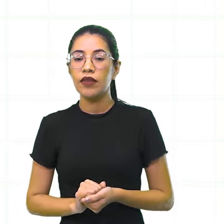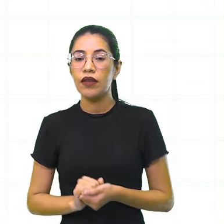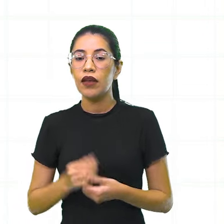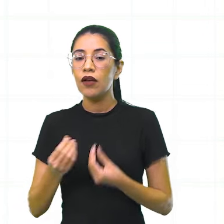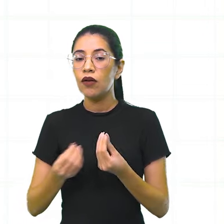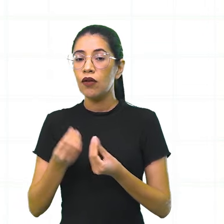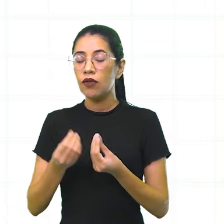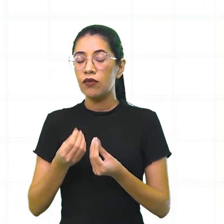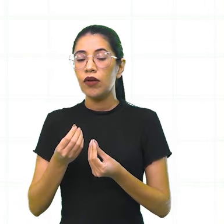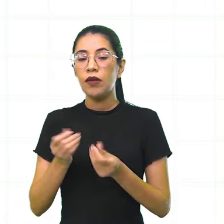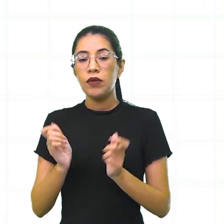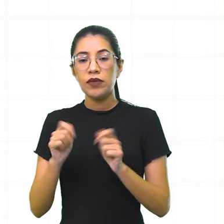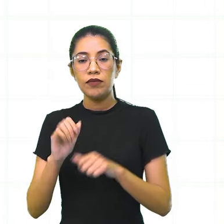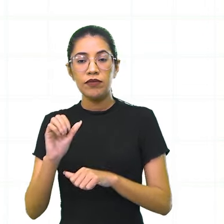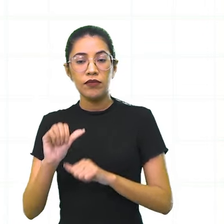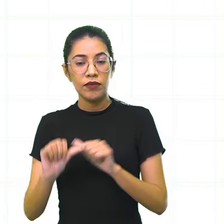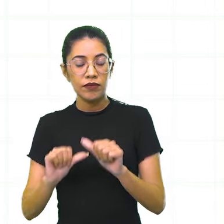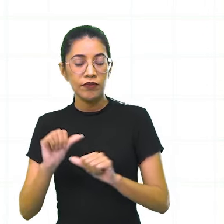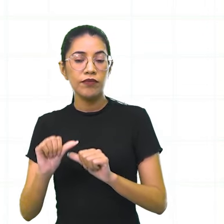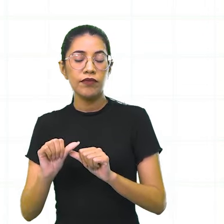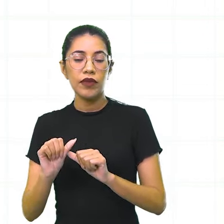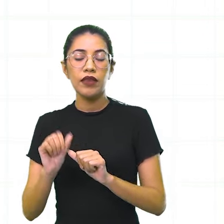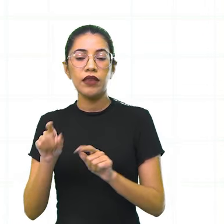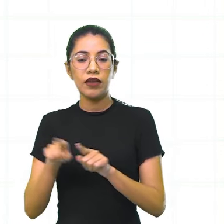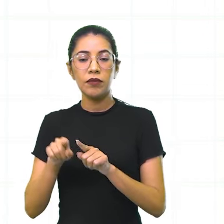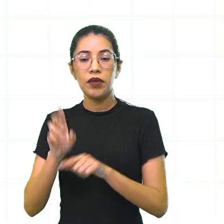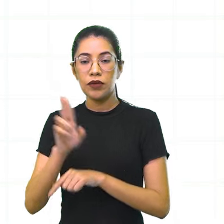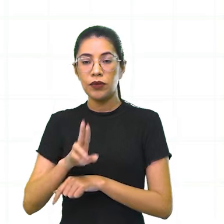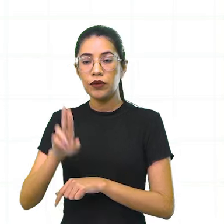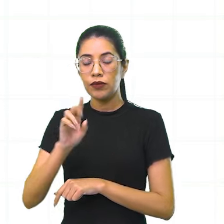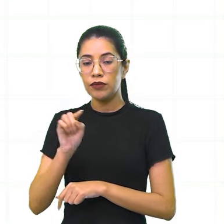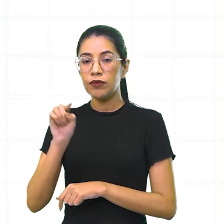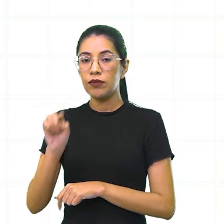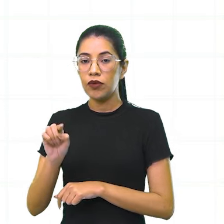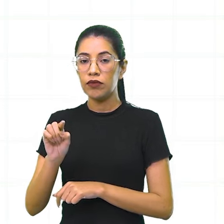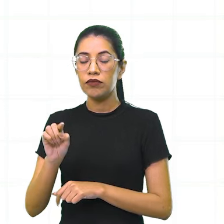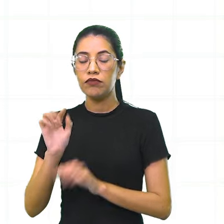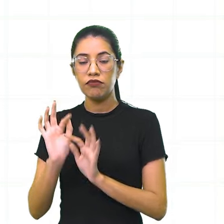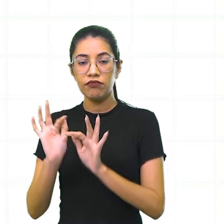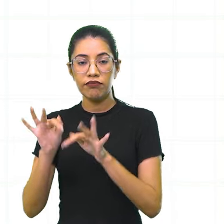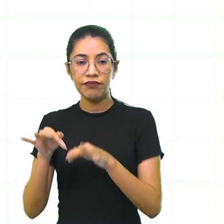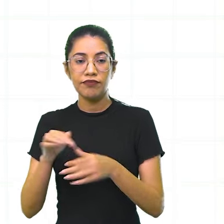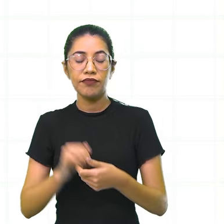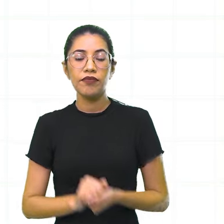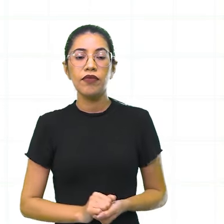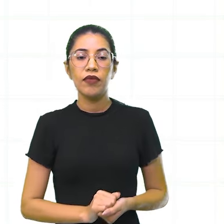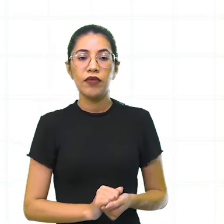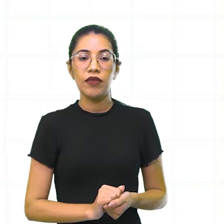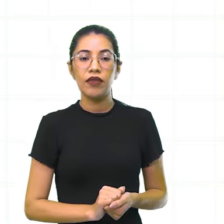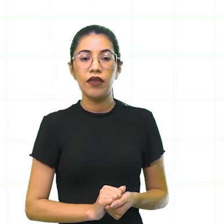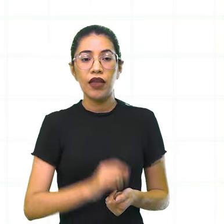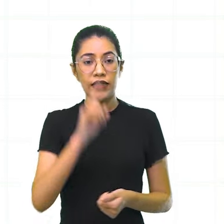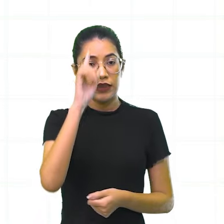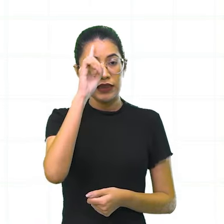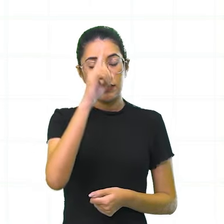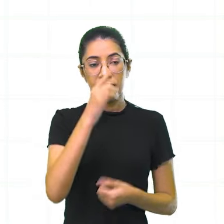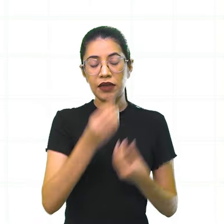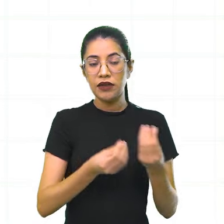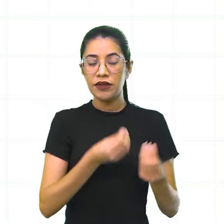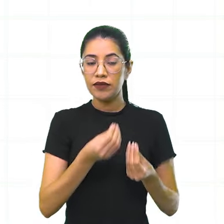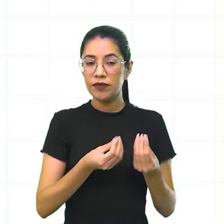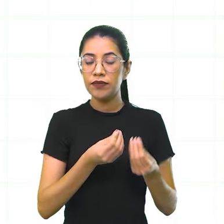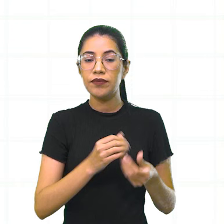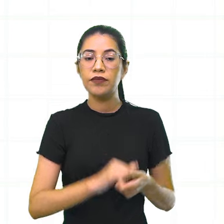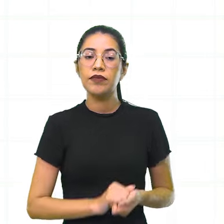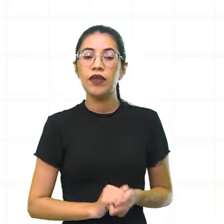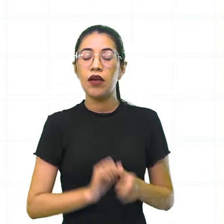Acontece quando eu coloco também um ponto final. E as frases imperativas, né, que eu